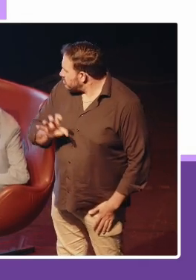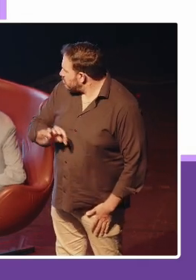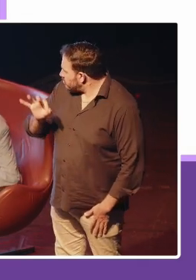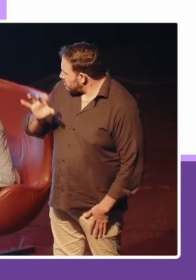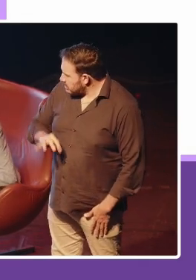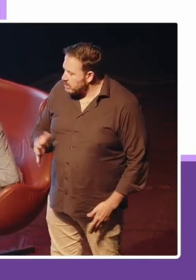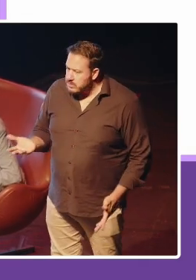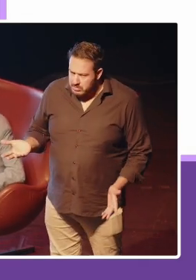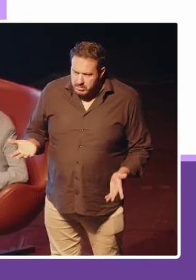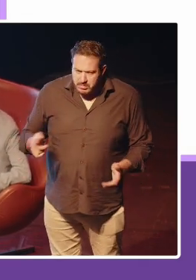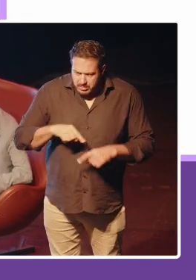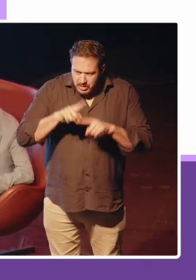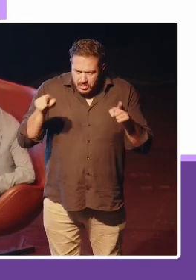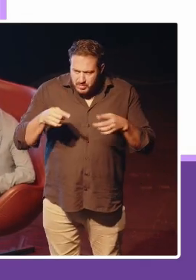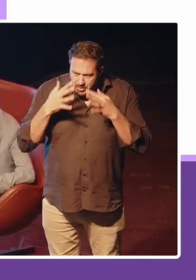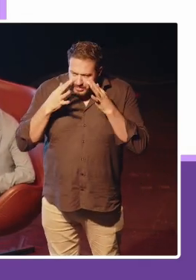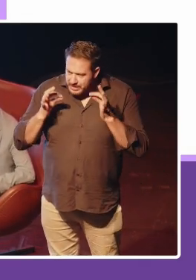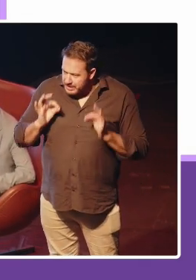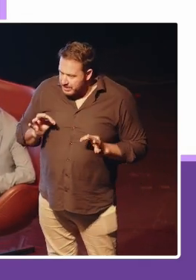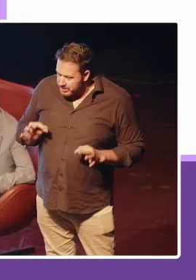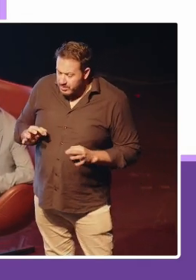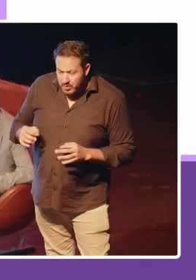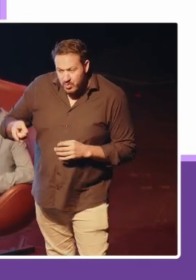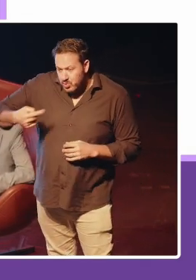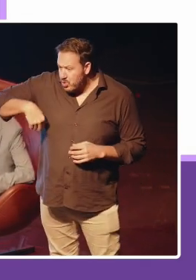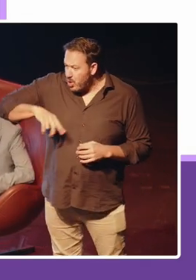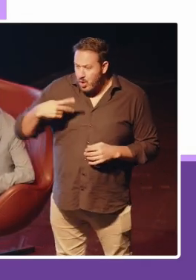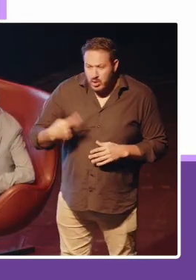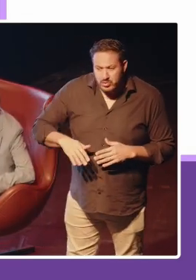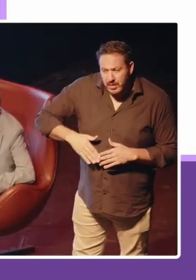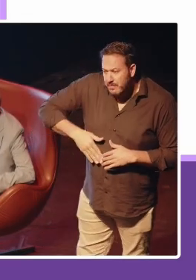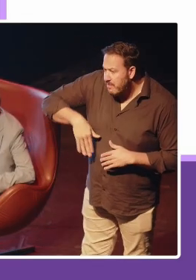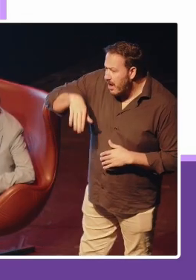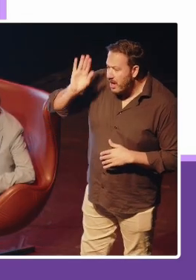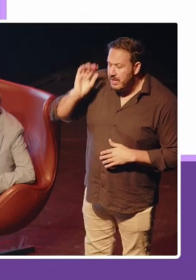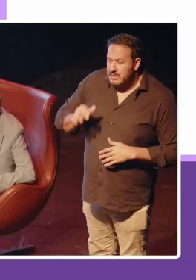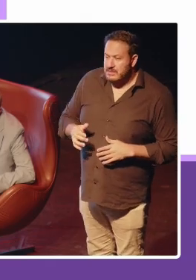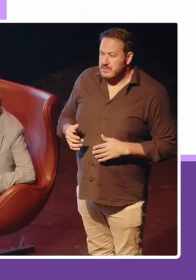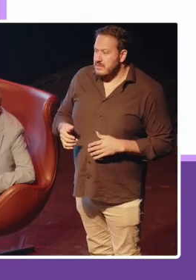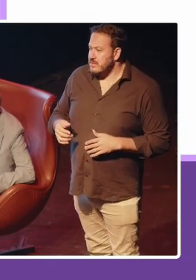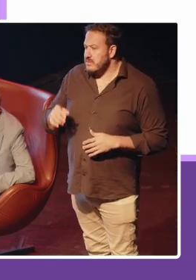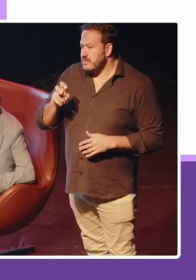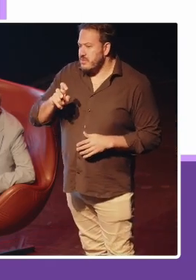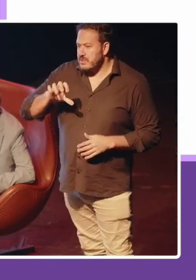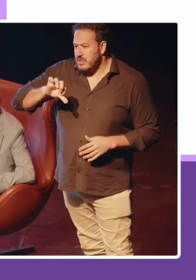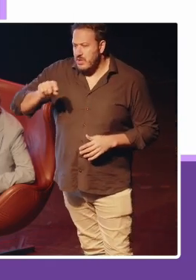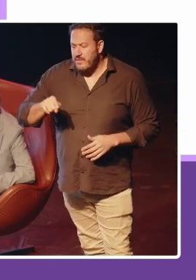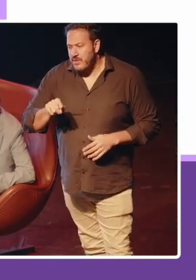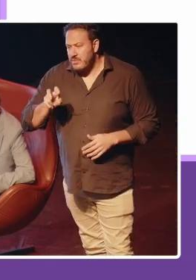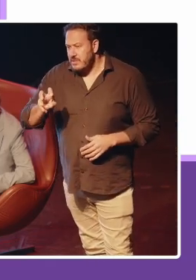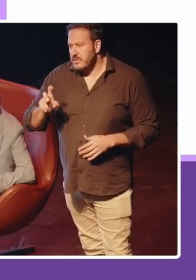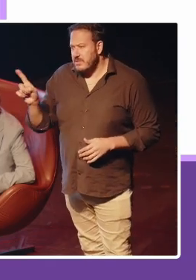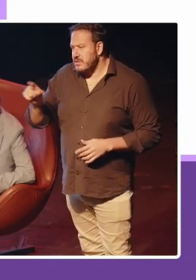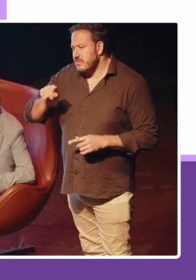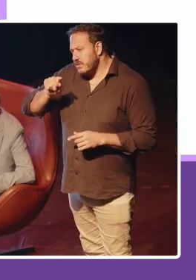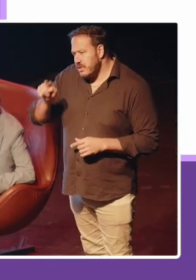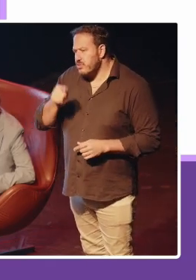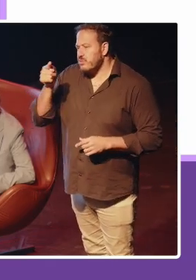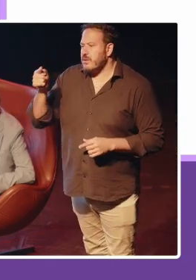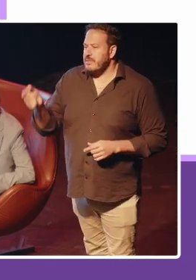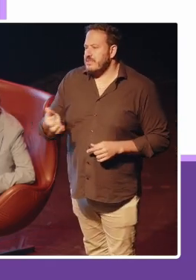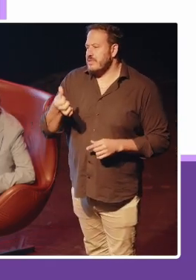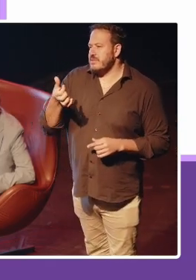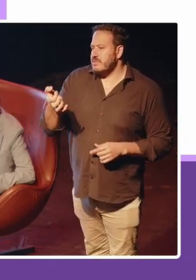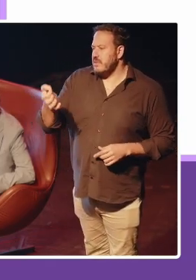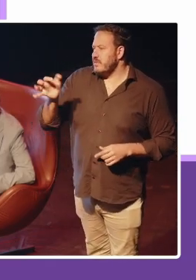45%. Fico feliz que estão todo mundo prestando atenção. O nosso é muito maior. É 59,5%. Eu tomei a liberdade de arredondar